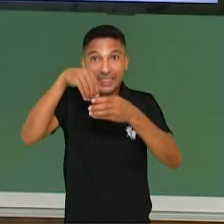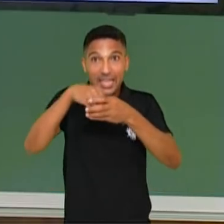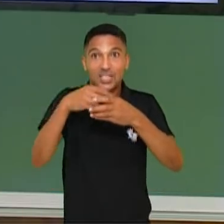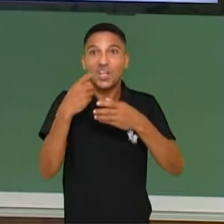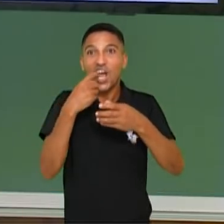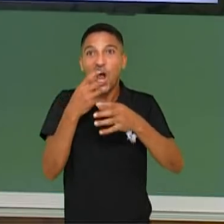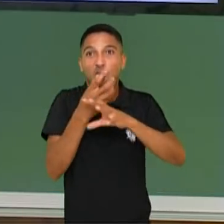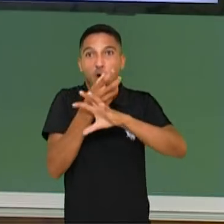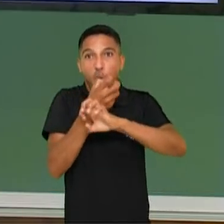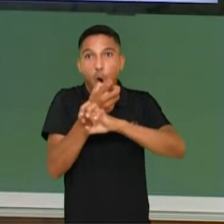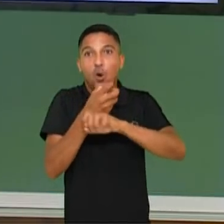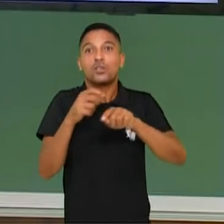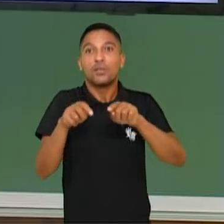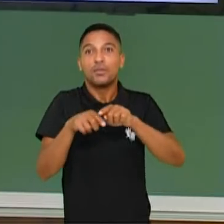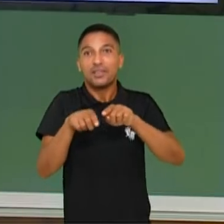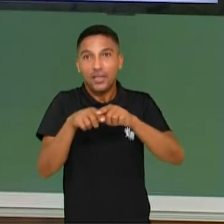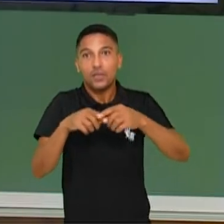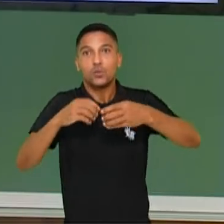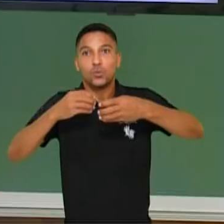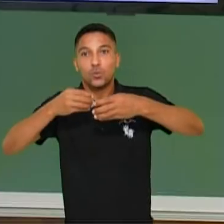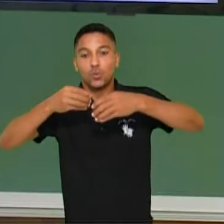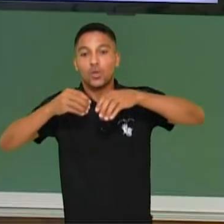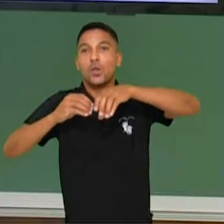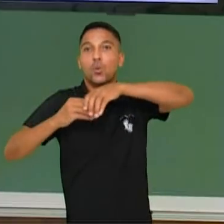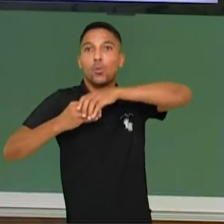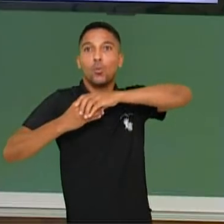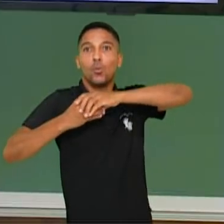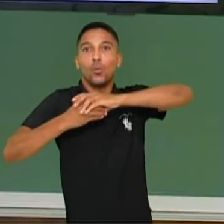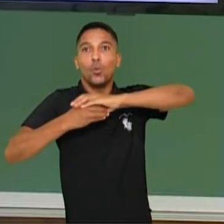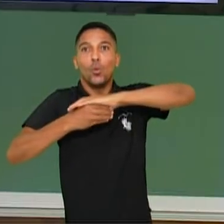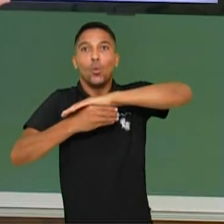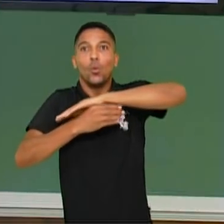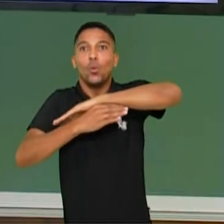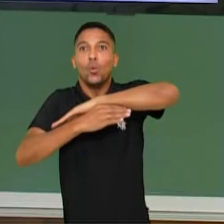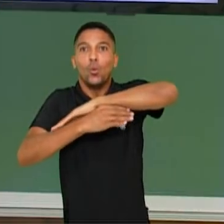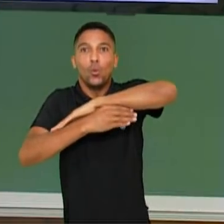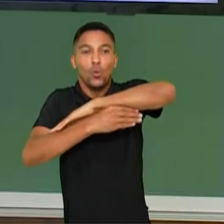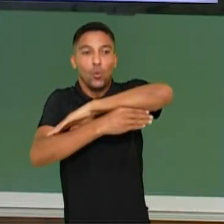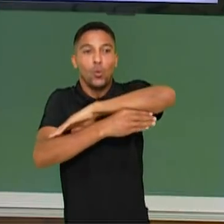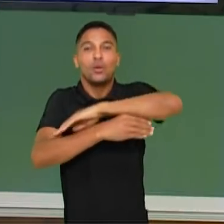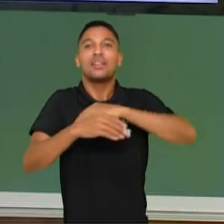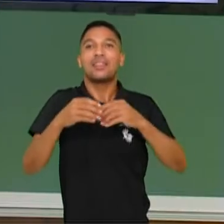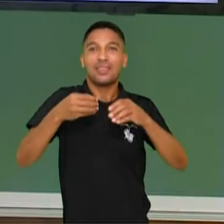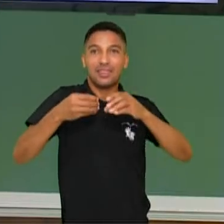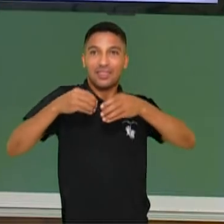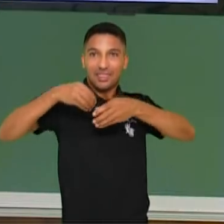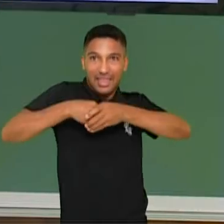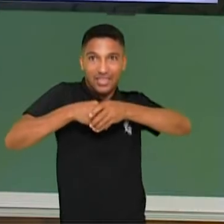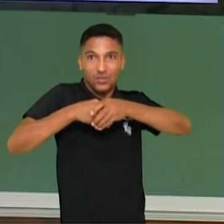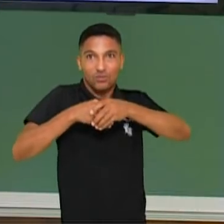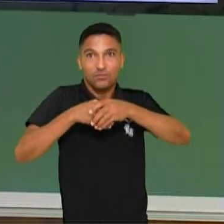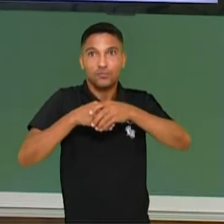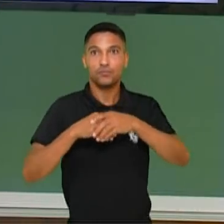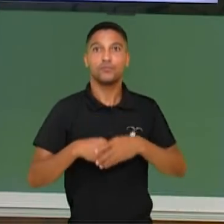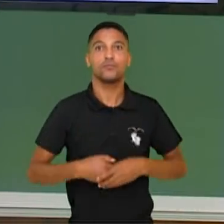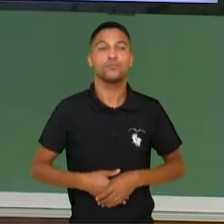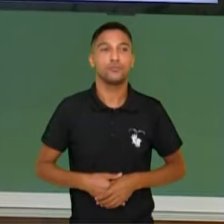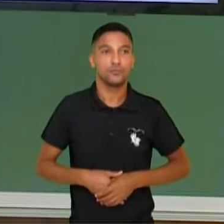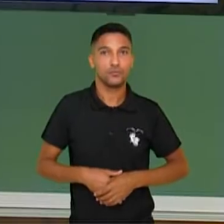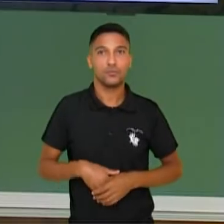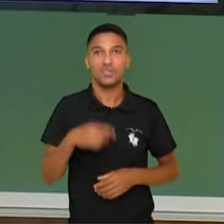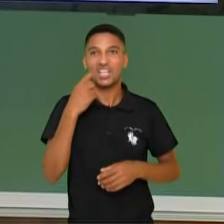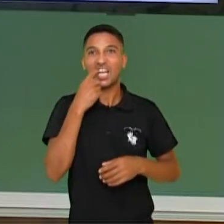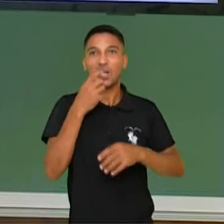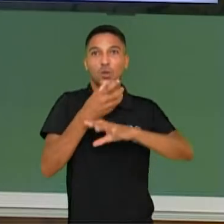Entendeu a diferença? Periósteo é uma membrana que envolve externamente o osso endócio, que envolve, que reveste